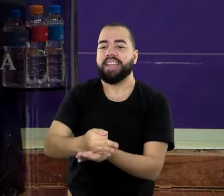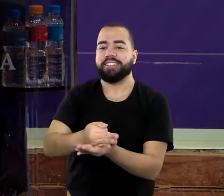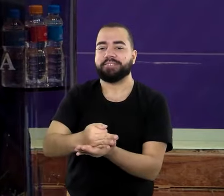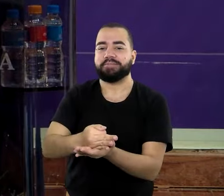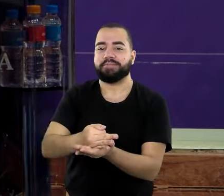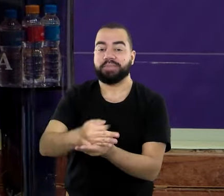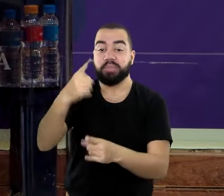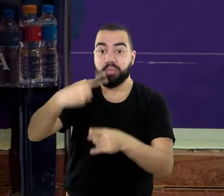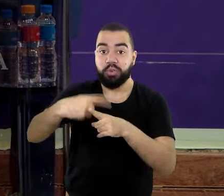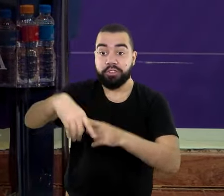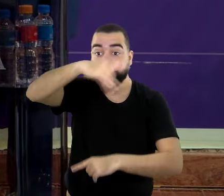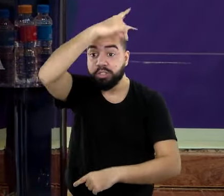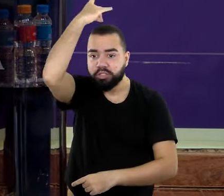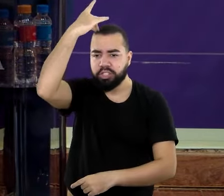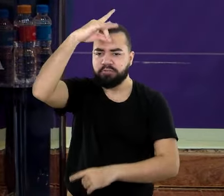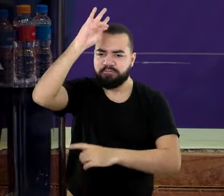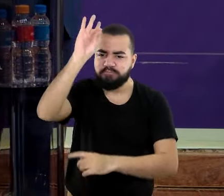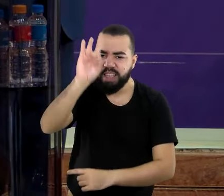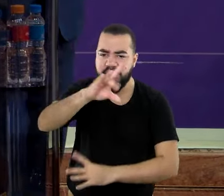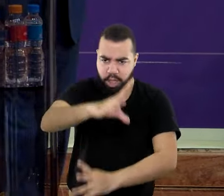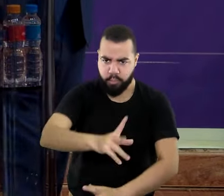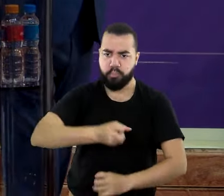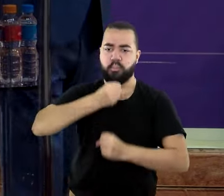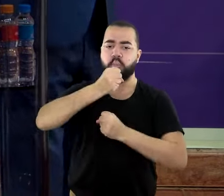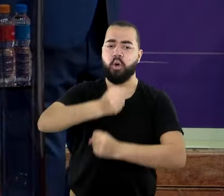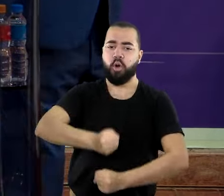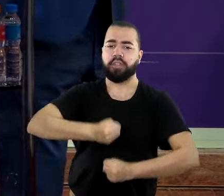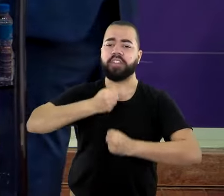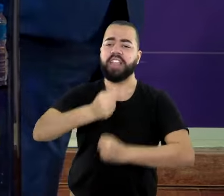Porque quando o Espírito vier, Ele dá poder.